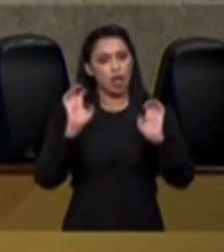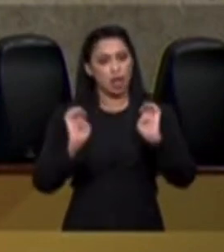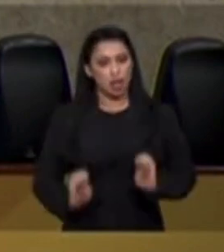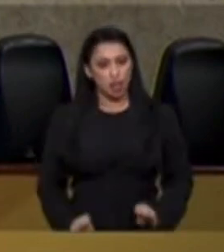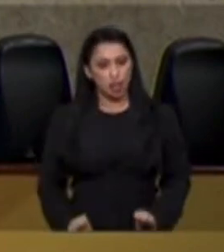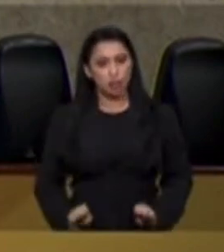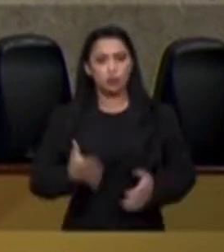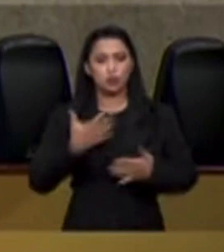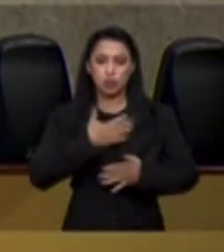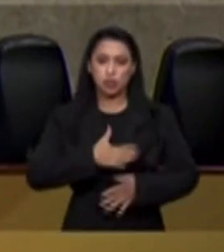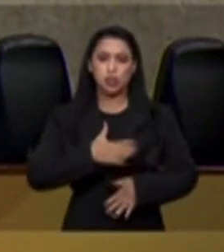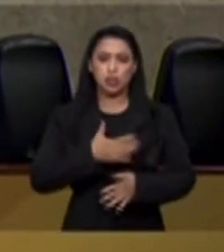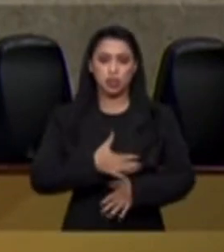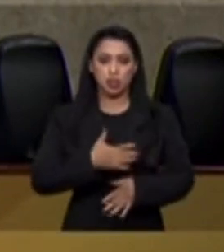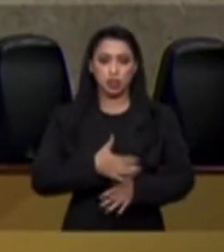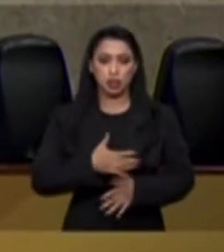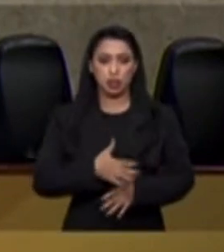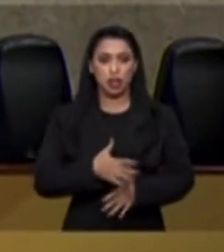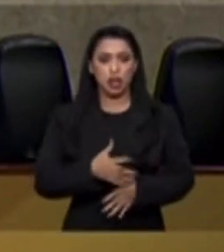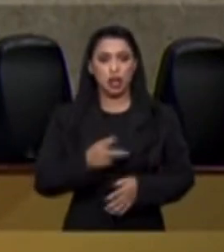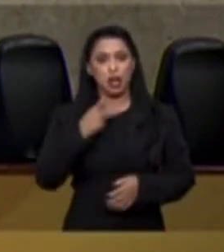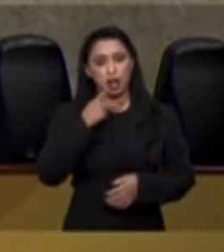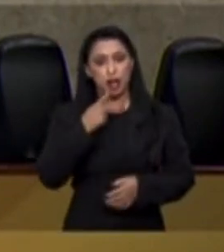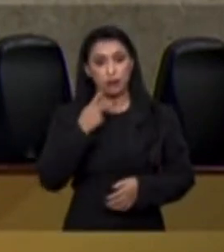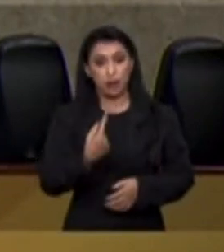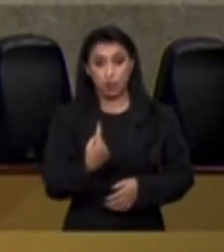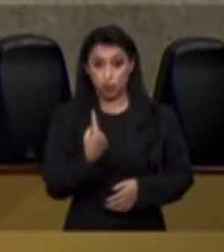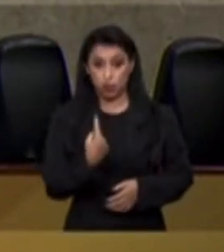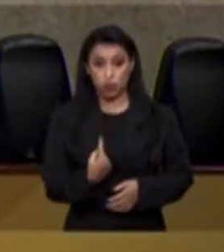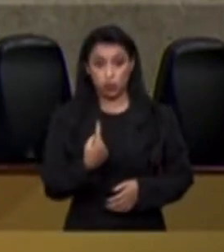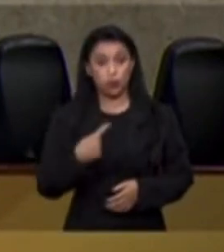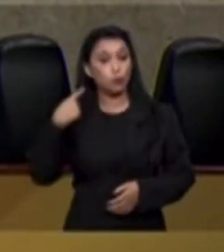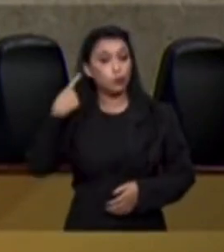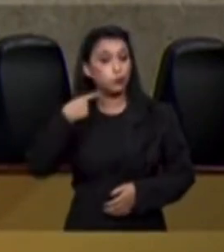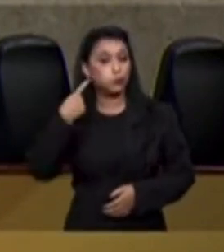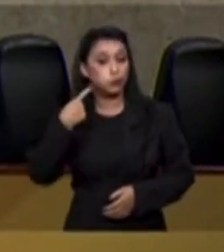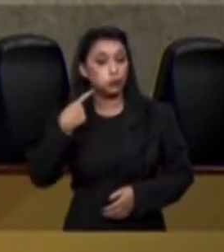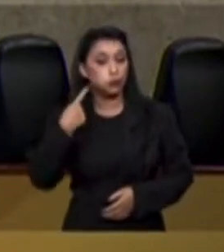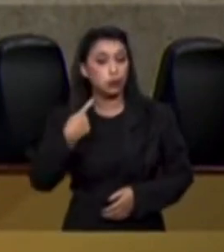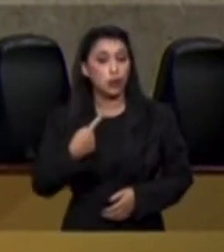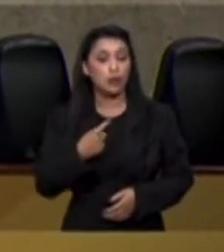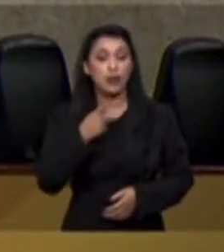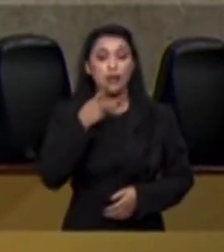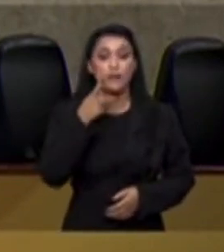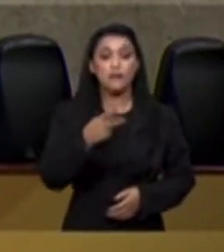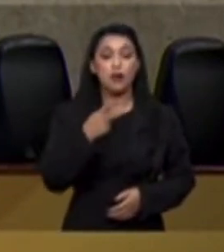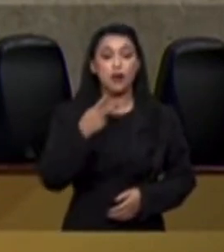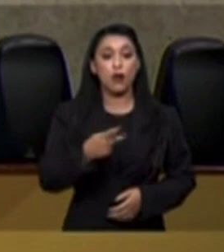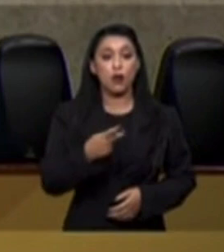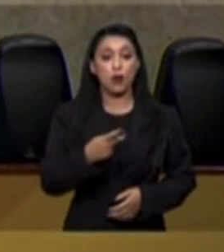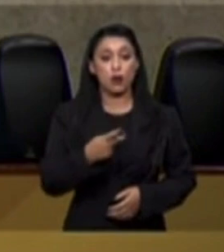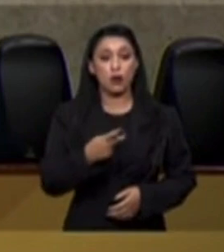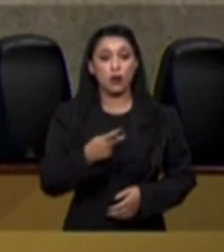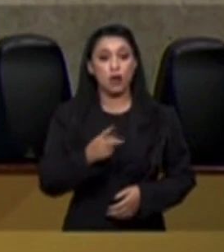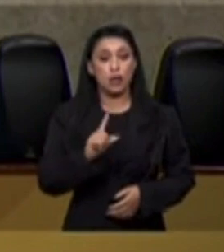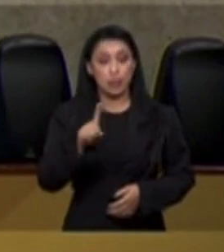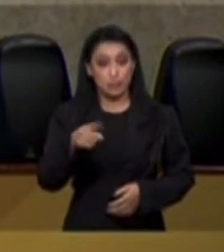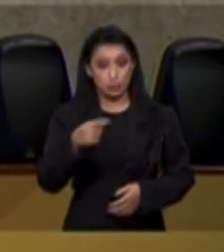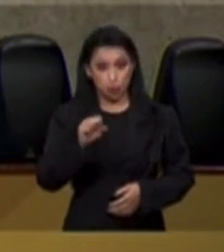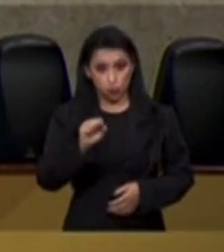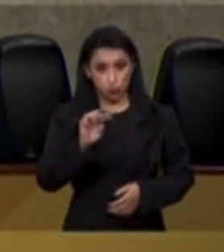de serenidade, a fala de um dos advogados que dirigiu-se ao final à